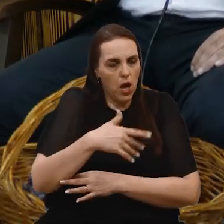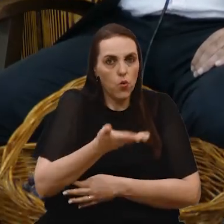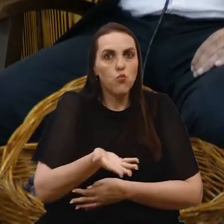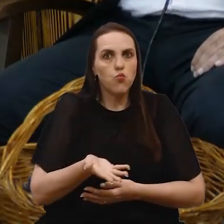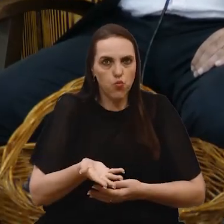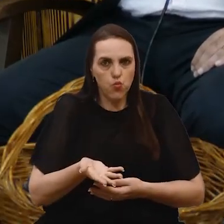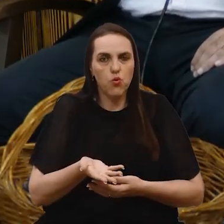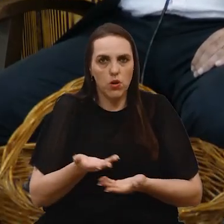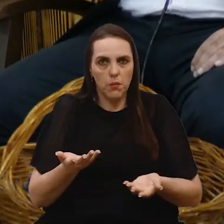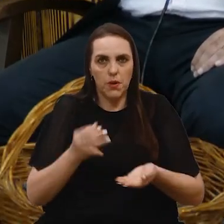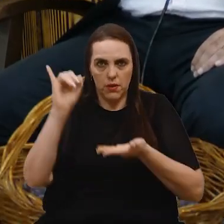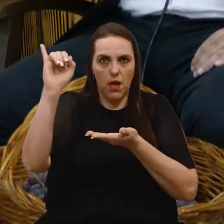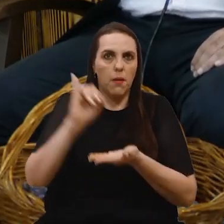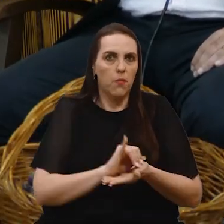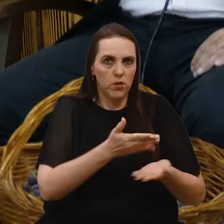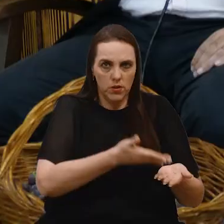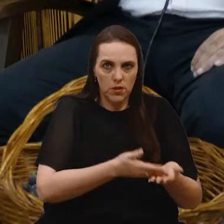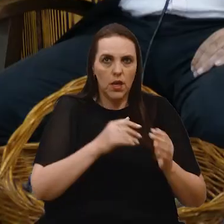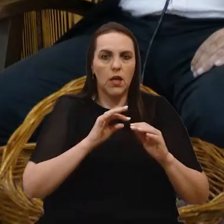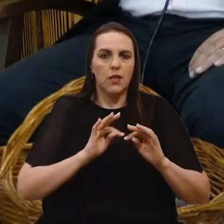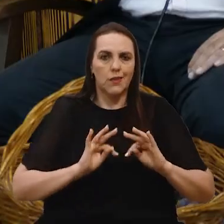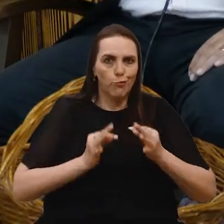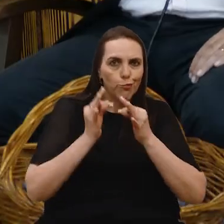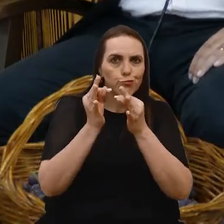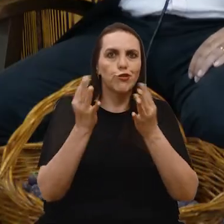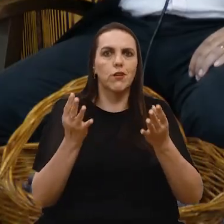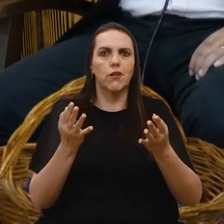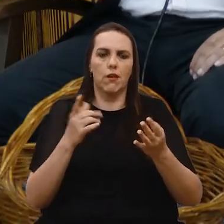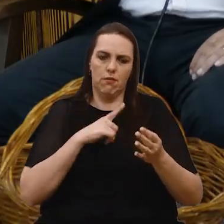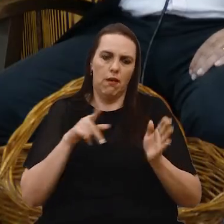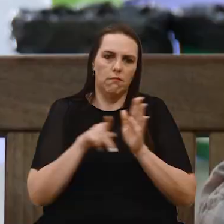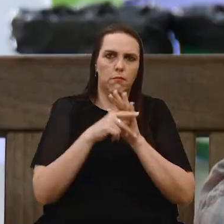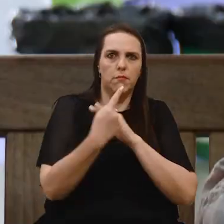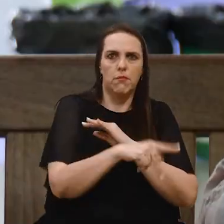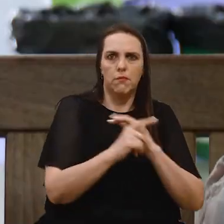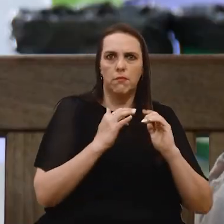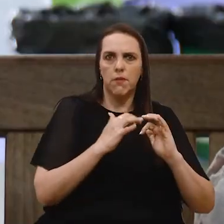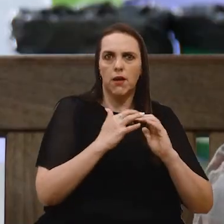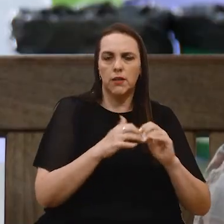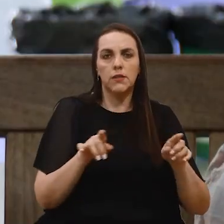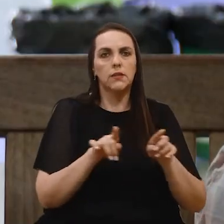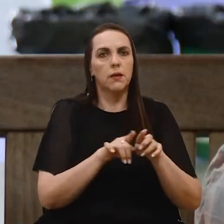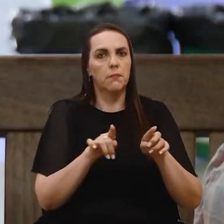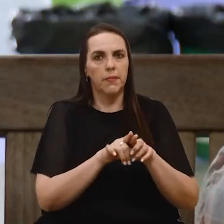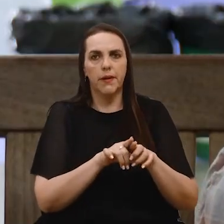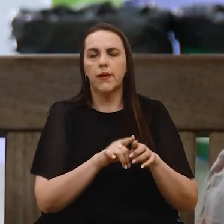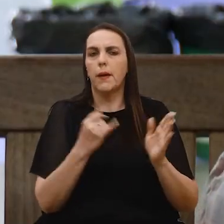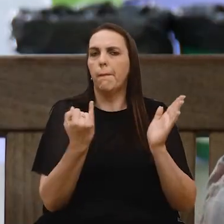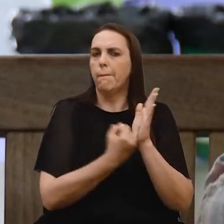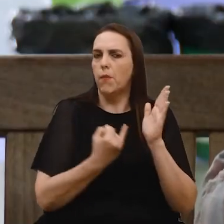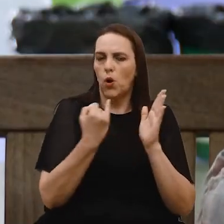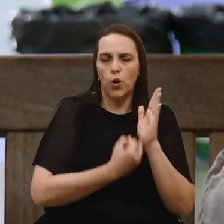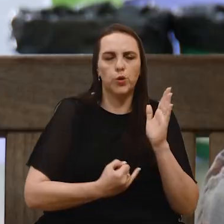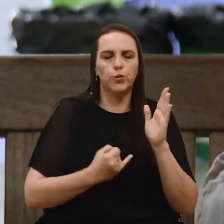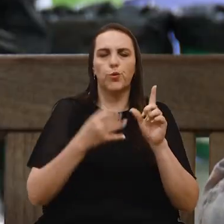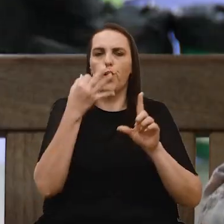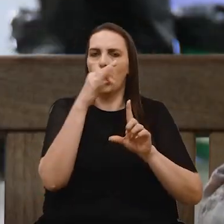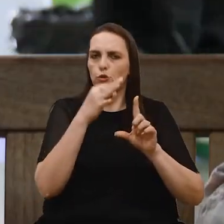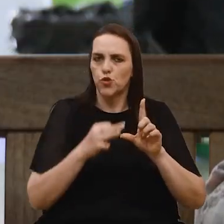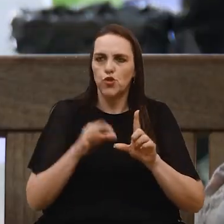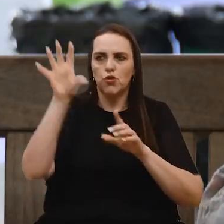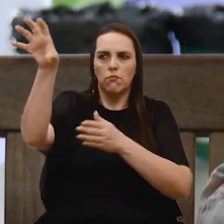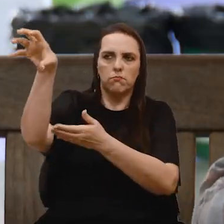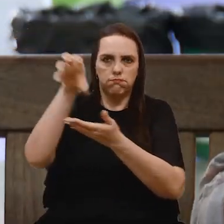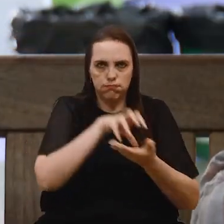caríssima, primeiro pela tecnologia empregada ali, segundo pelos impostos, pela